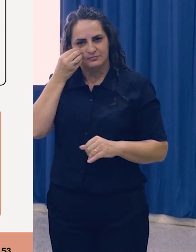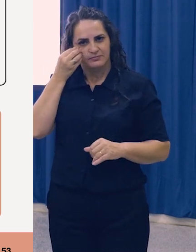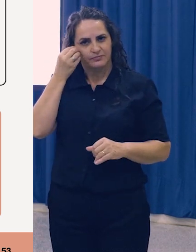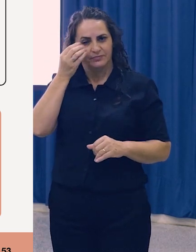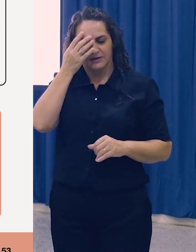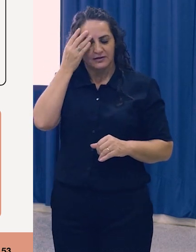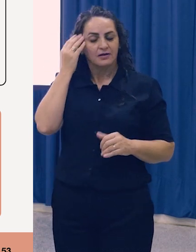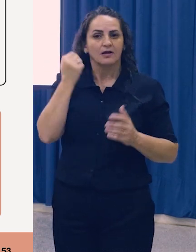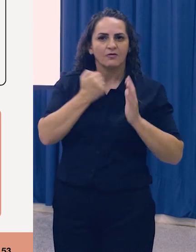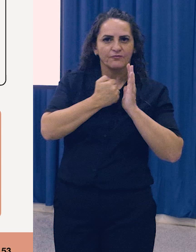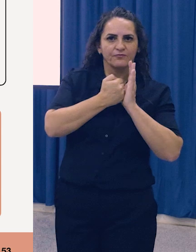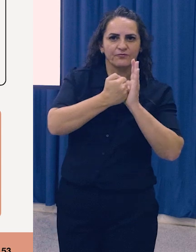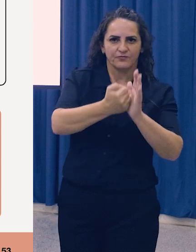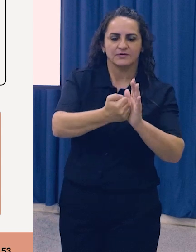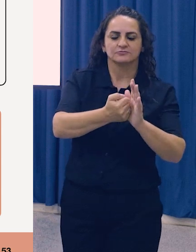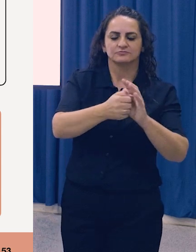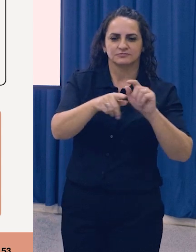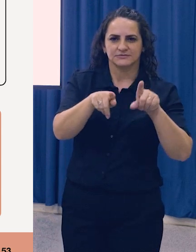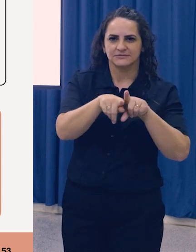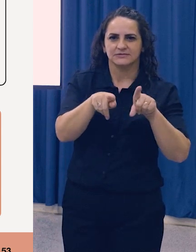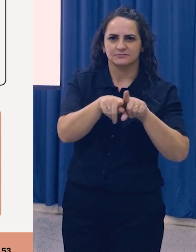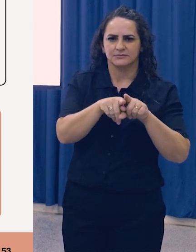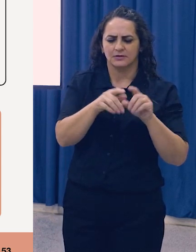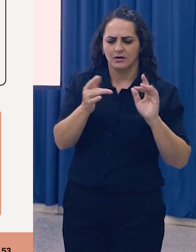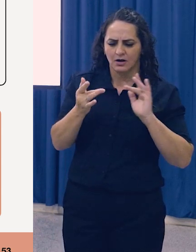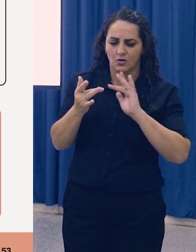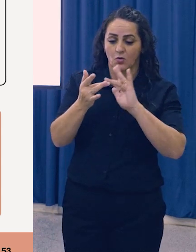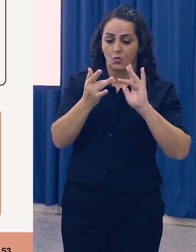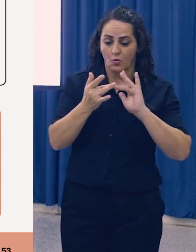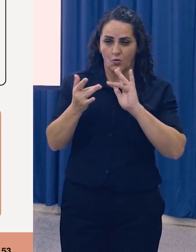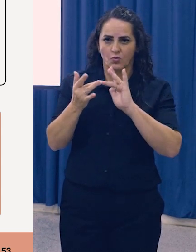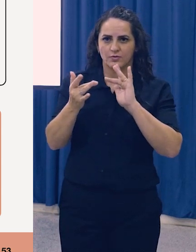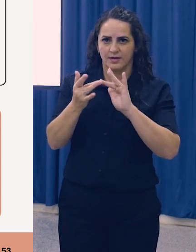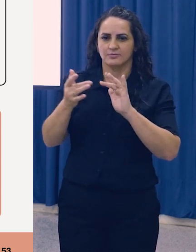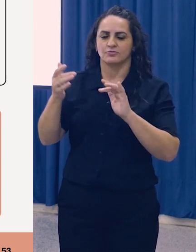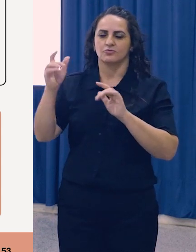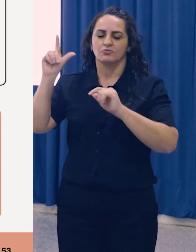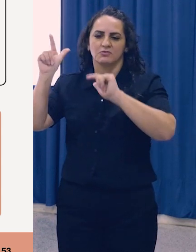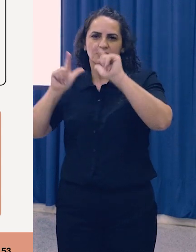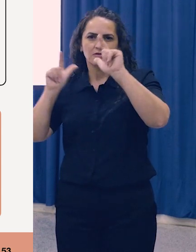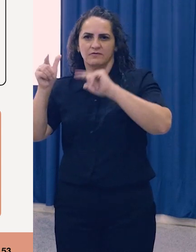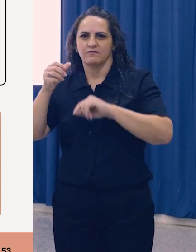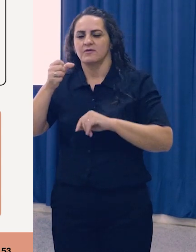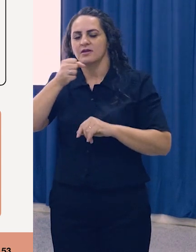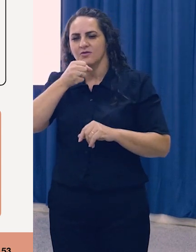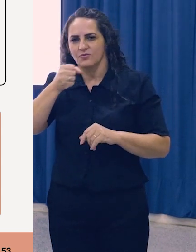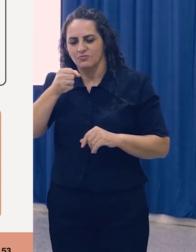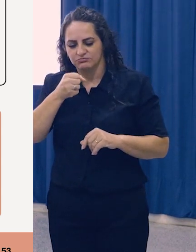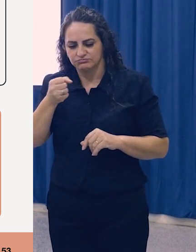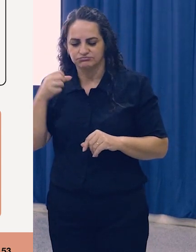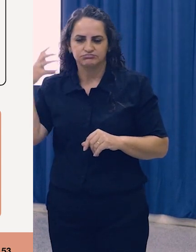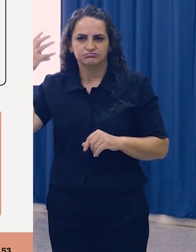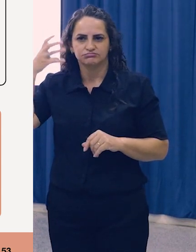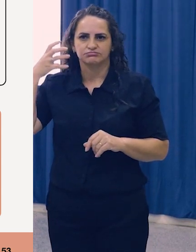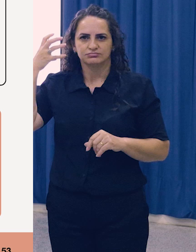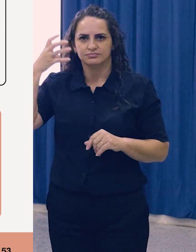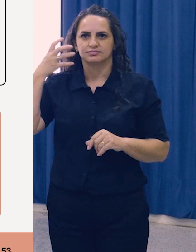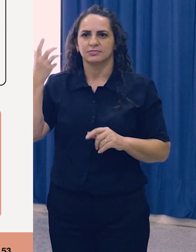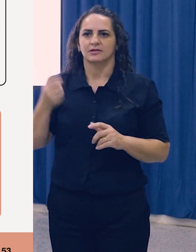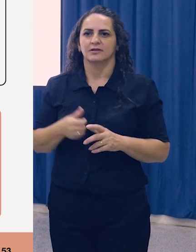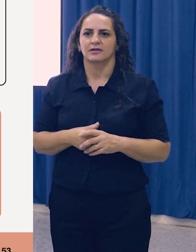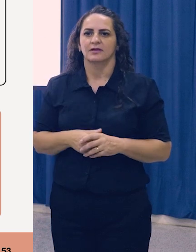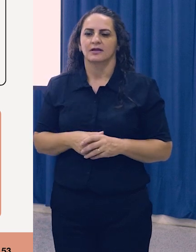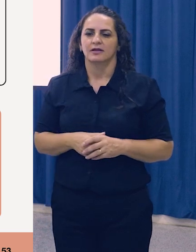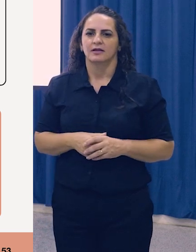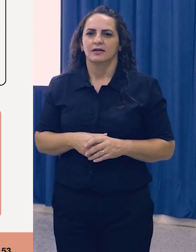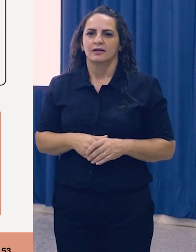assessor de imprensa, essa pessoa que faz a conexão com TV, rádio, vou falar mais pra frente